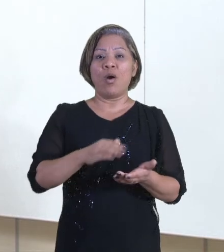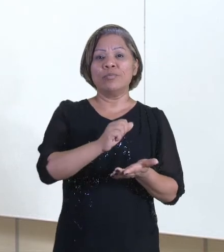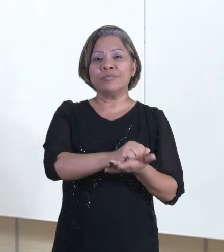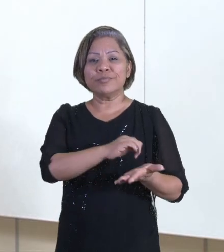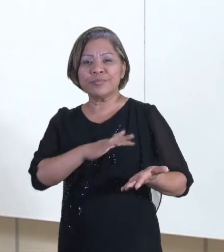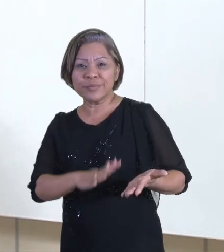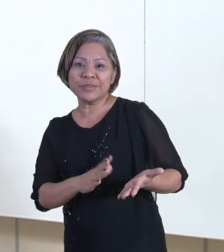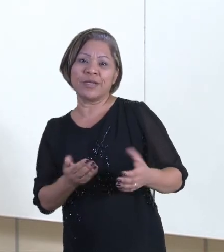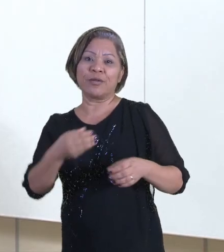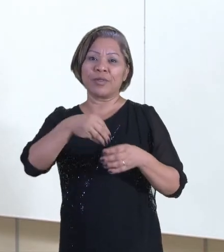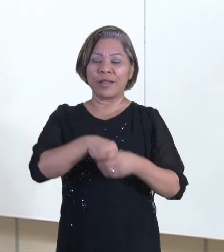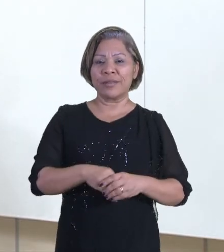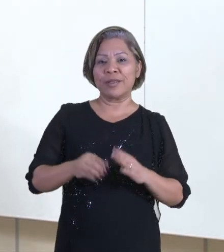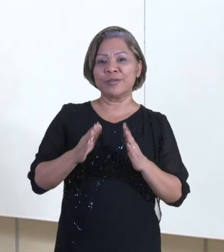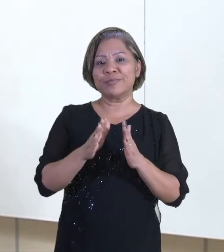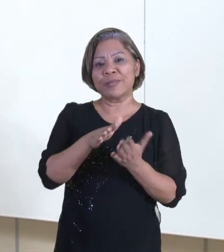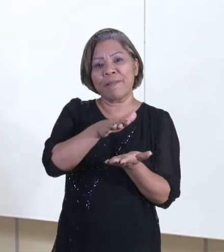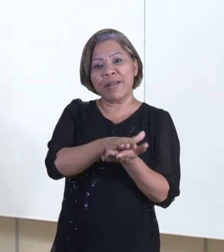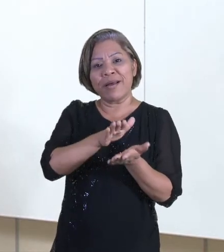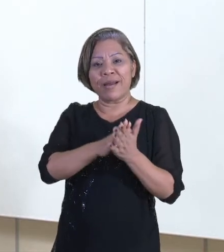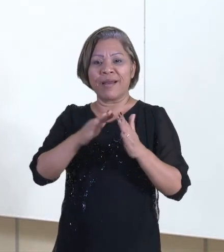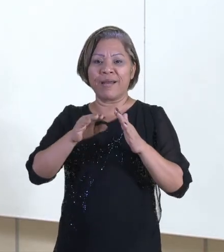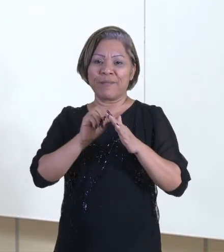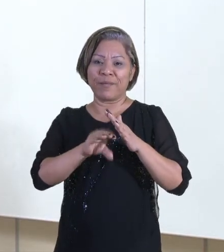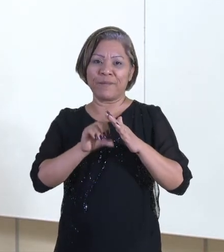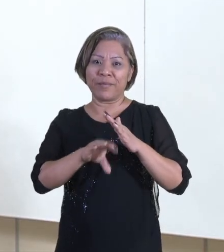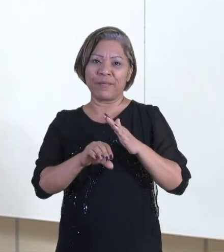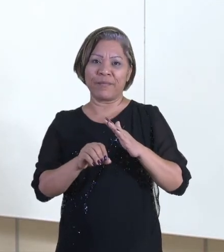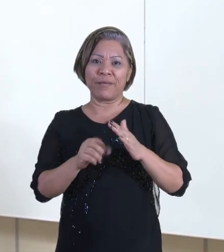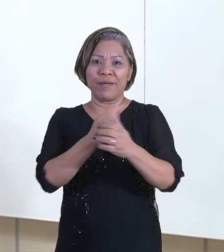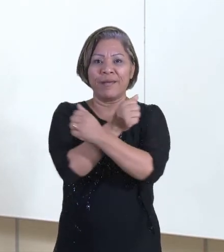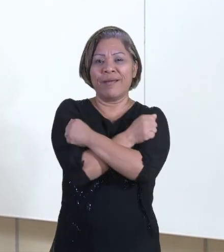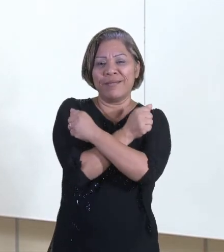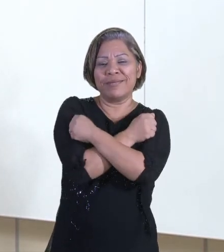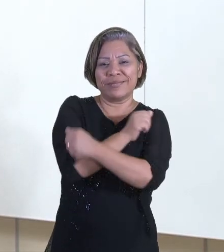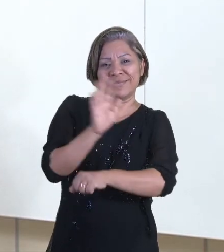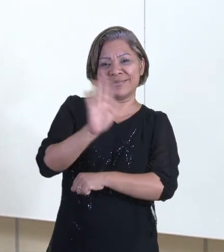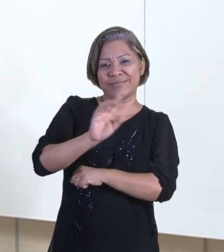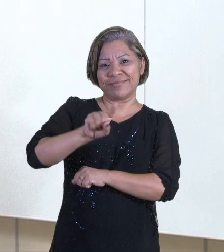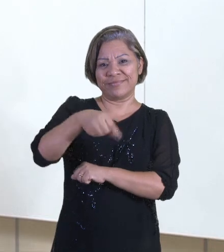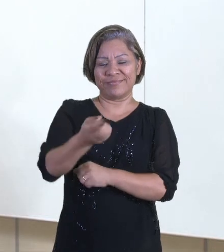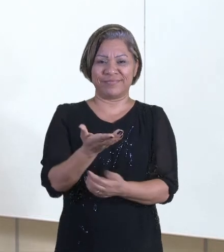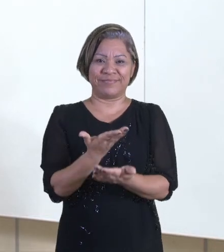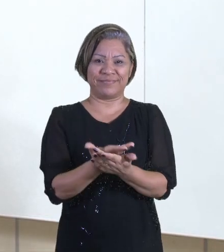Palmas Home School. Bons estudos e um grande abraço, até a nossa próxima aula.